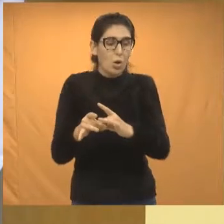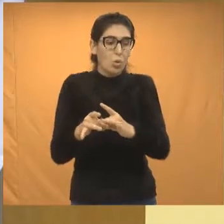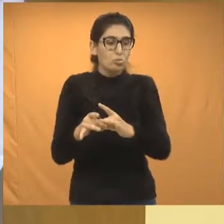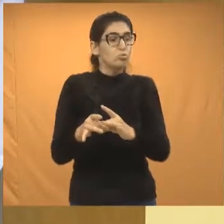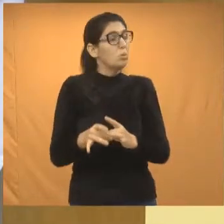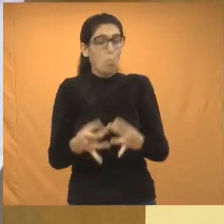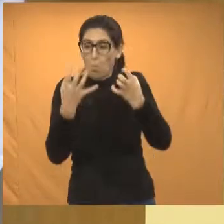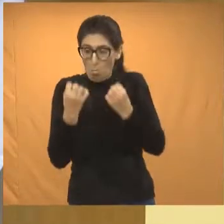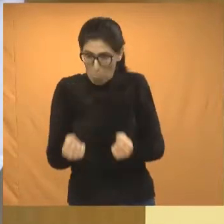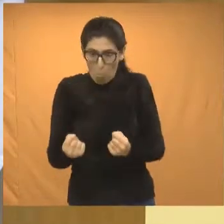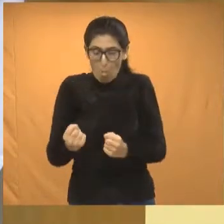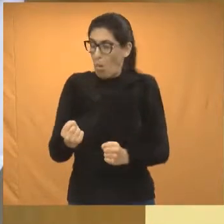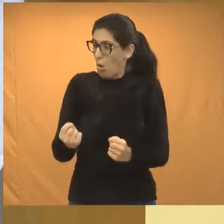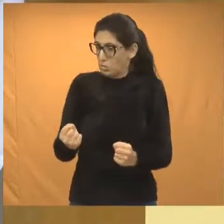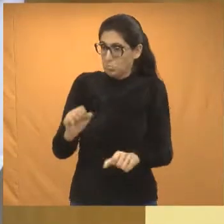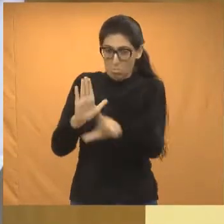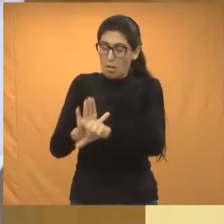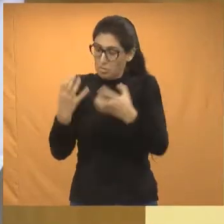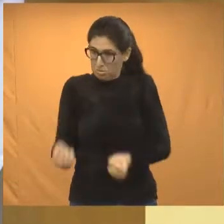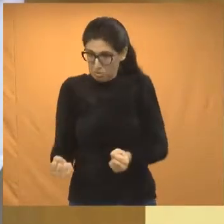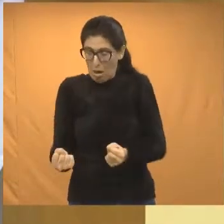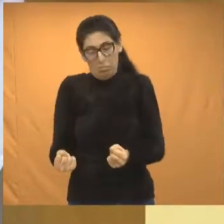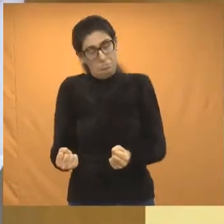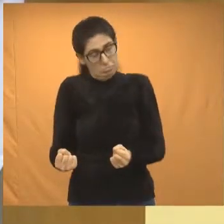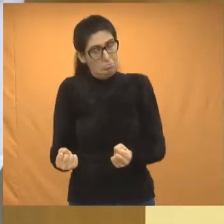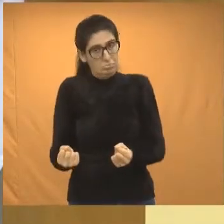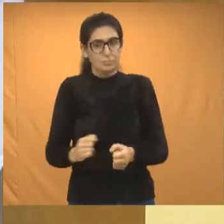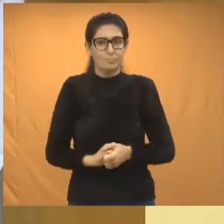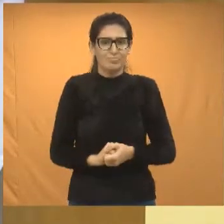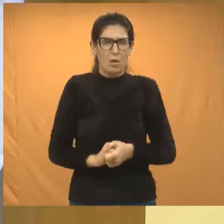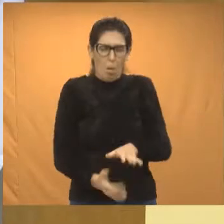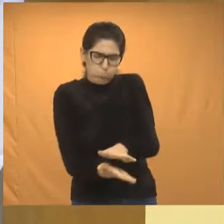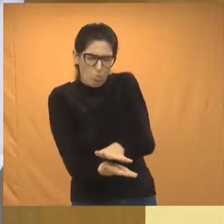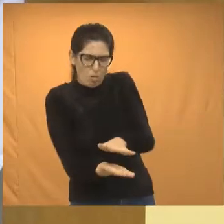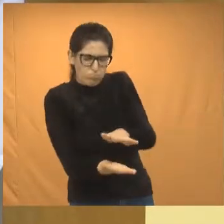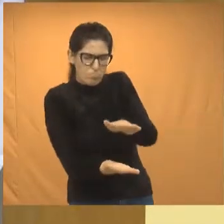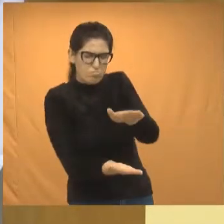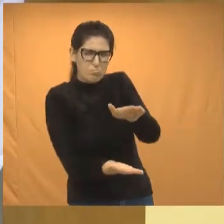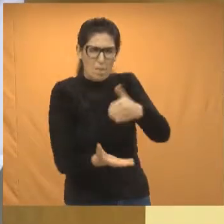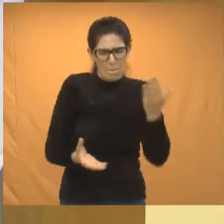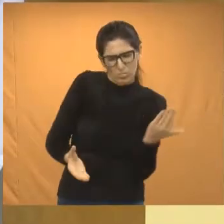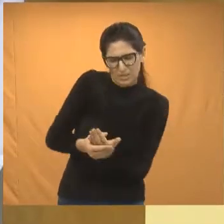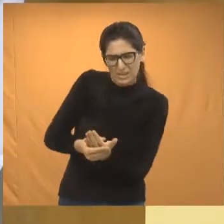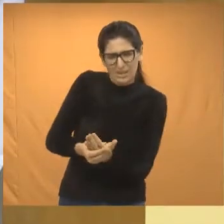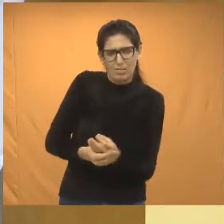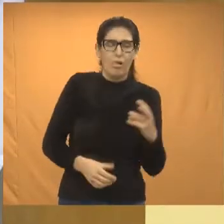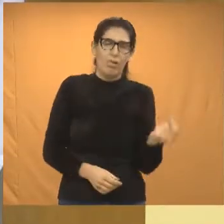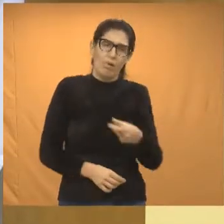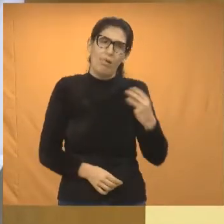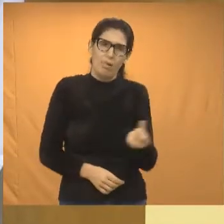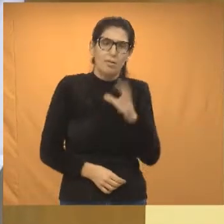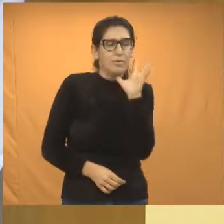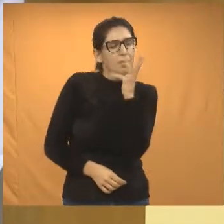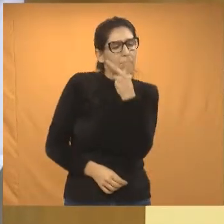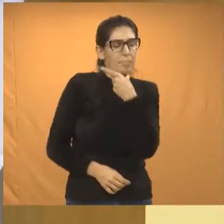importante, porque só os departamentos internos sabem a pilha de processos que está lá parado, aguardando licenciamento de outro poder